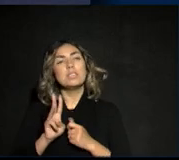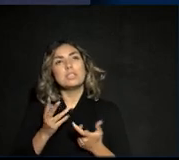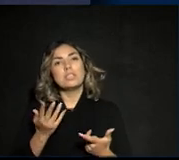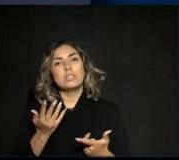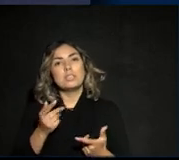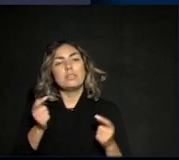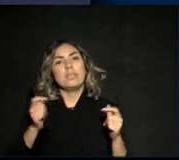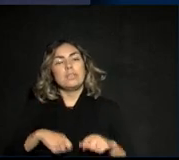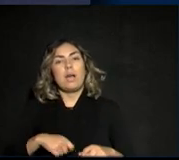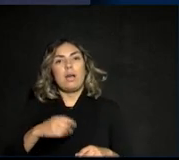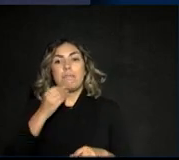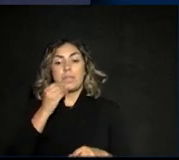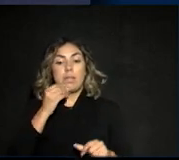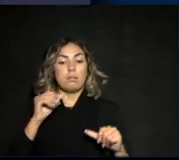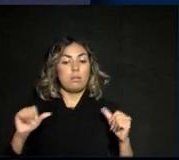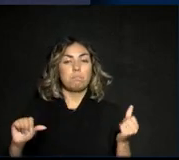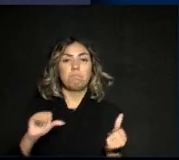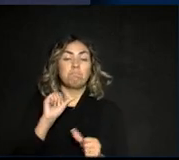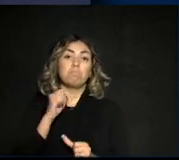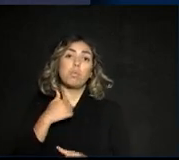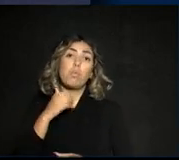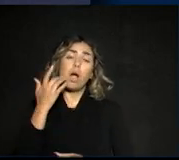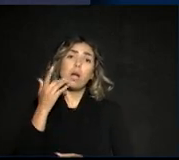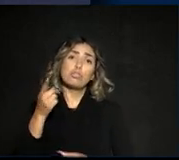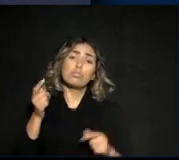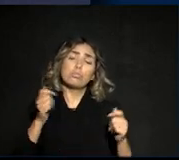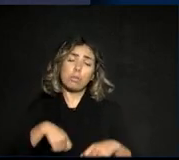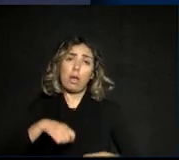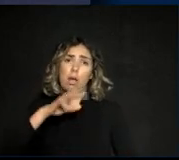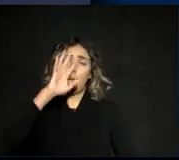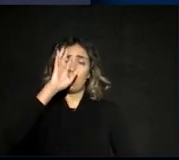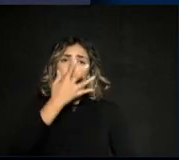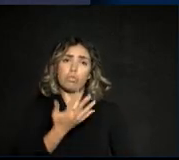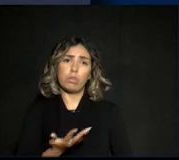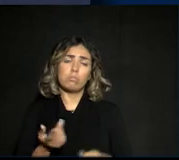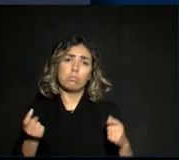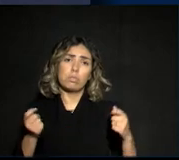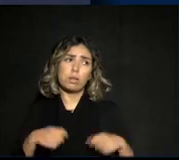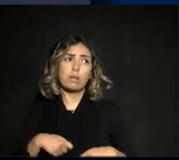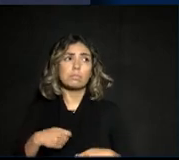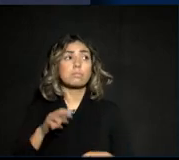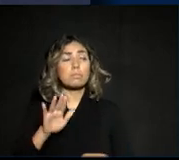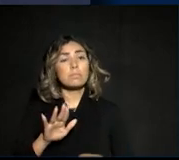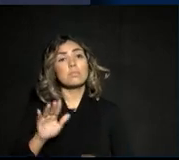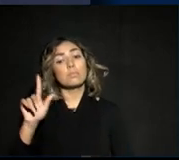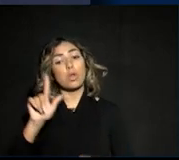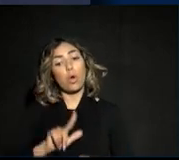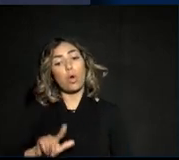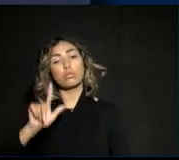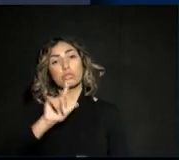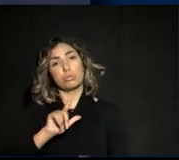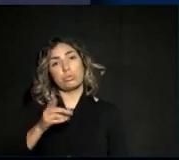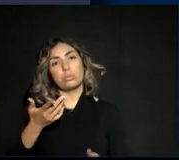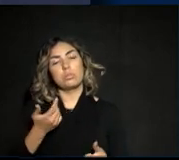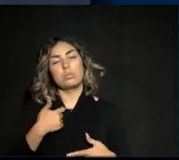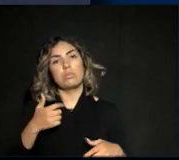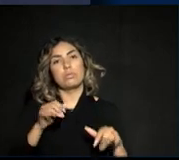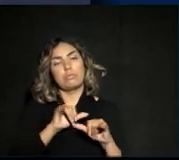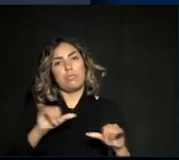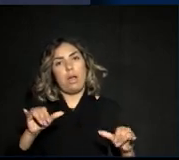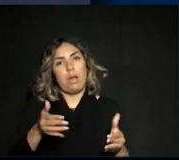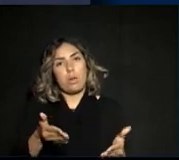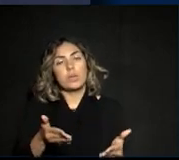vamos dizer assim, desse ruído, eu não acho uma má solução, não, eu acho uma boa solução. Lógico que eu digo isso, vamos dizer,